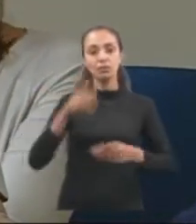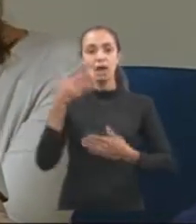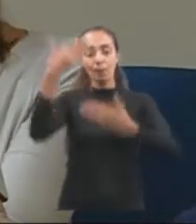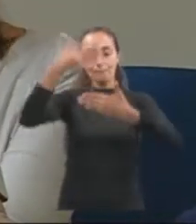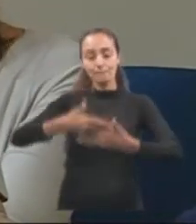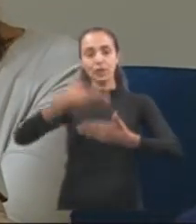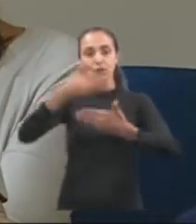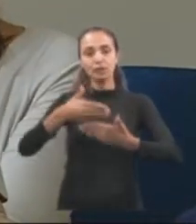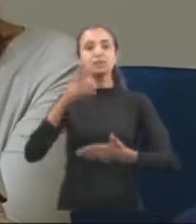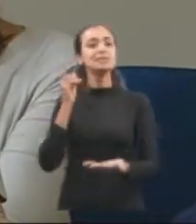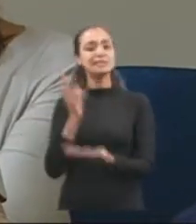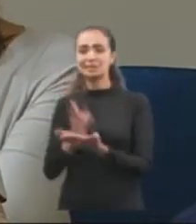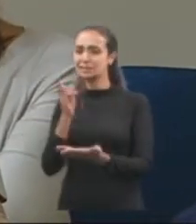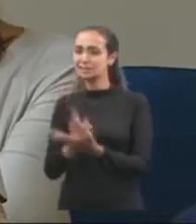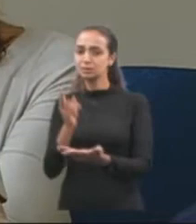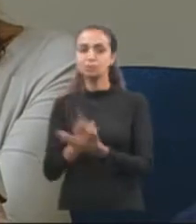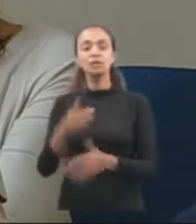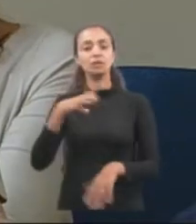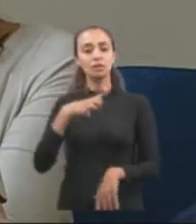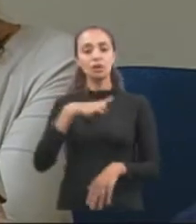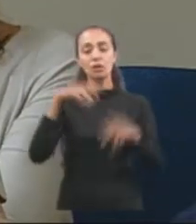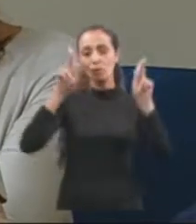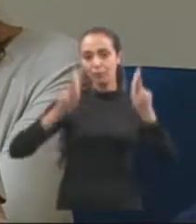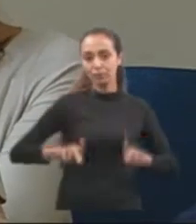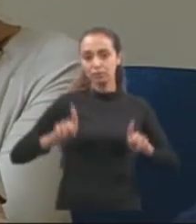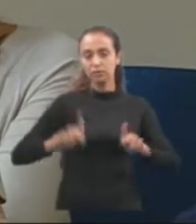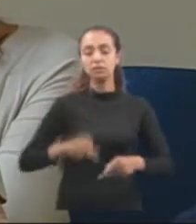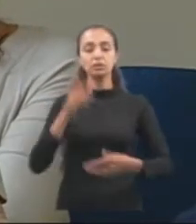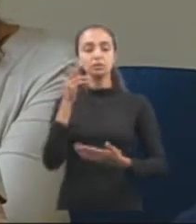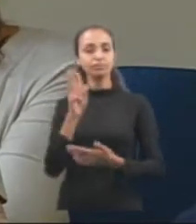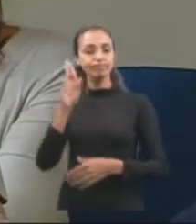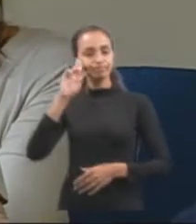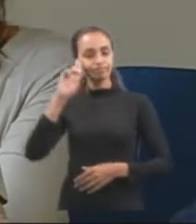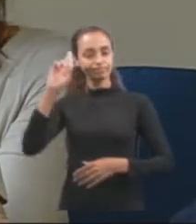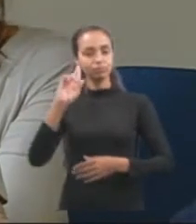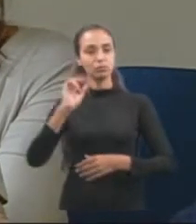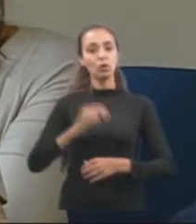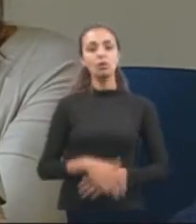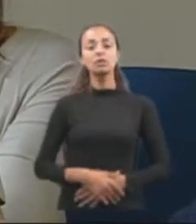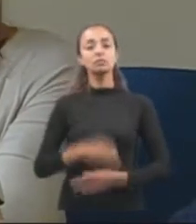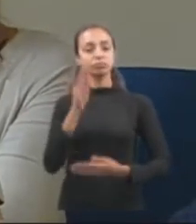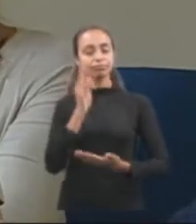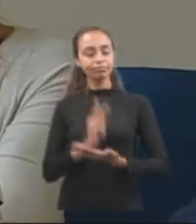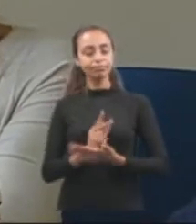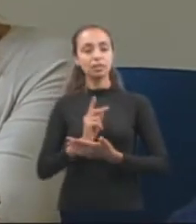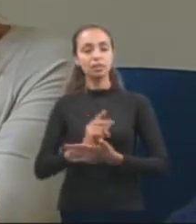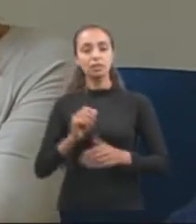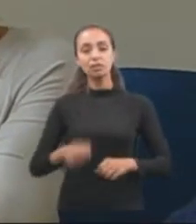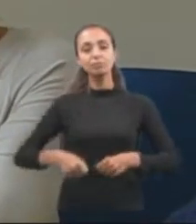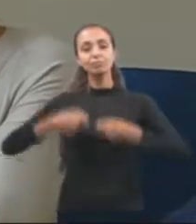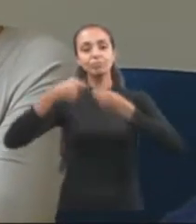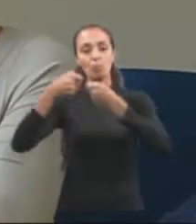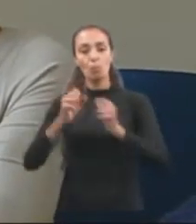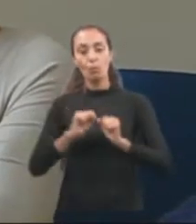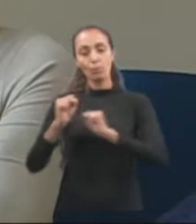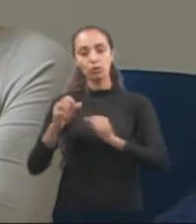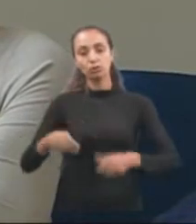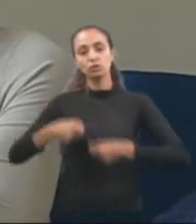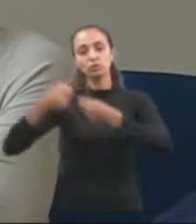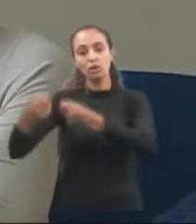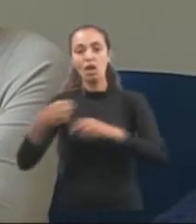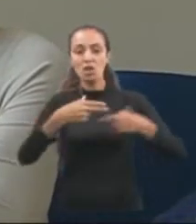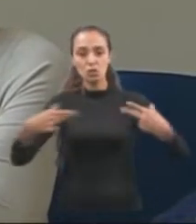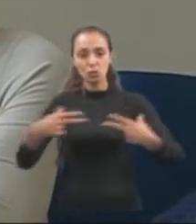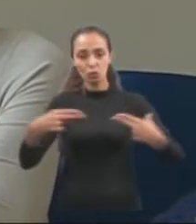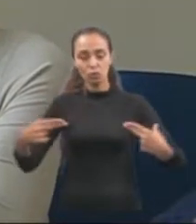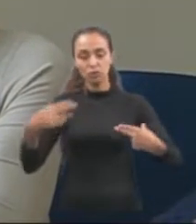ter alguém na portaria que vai poder receber o doador, para que se ele tiver a sua doação no carro, ele vai ter sempre o auxílio.